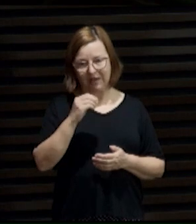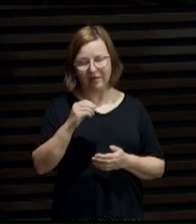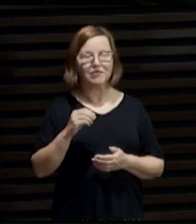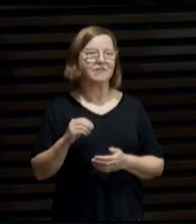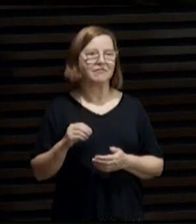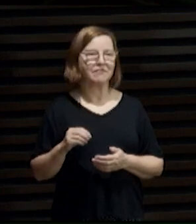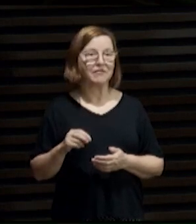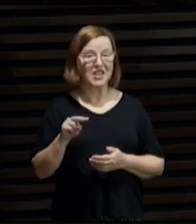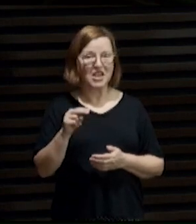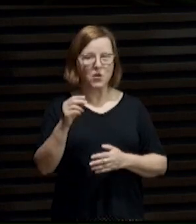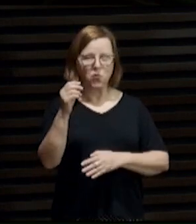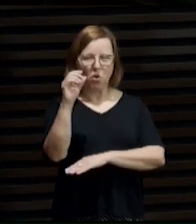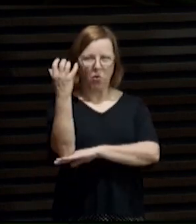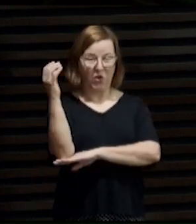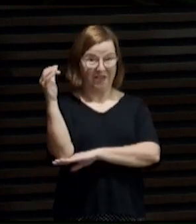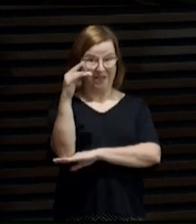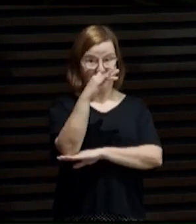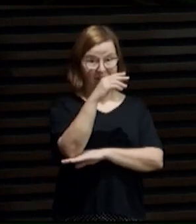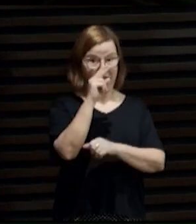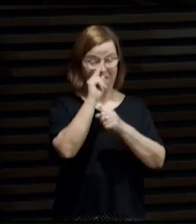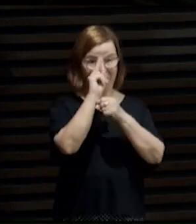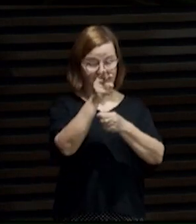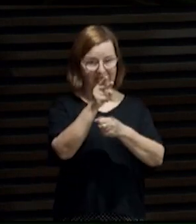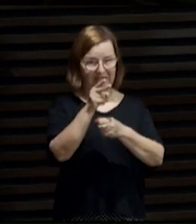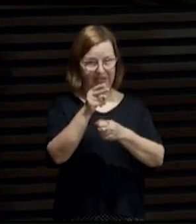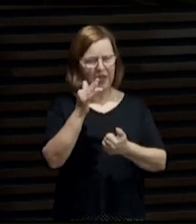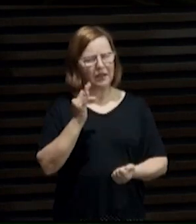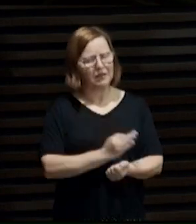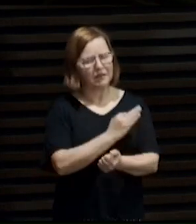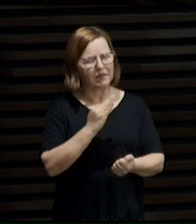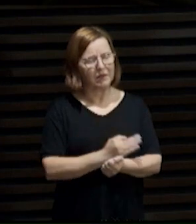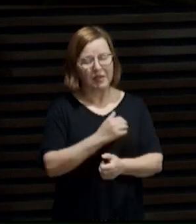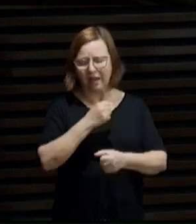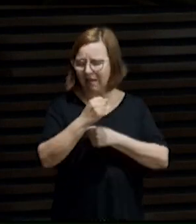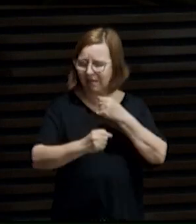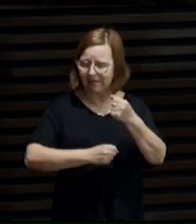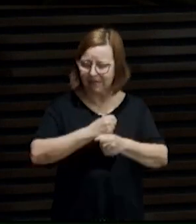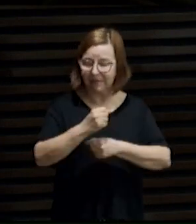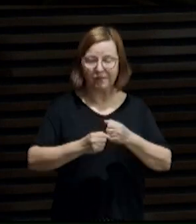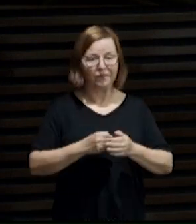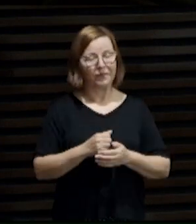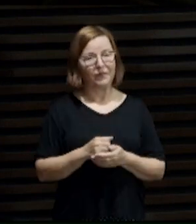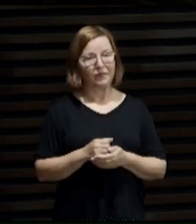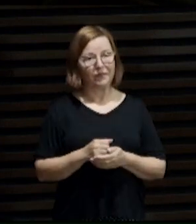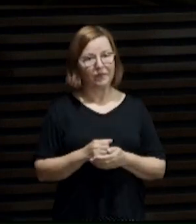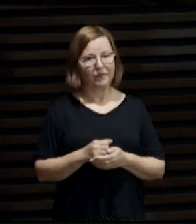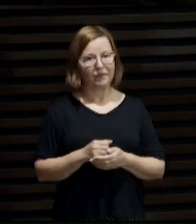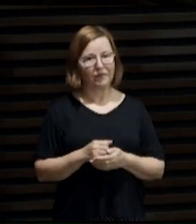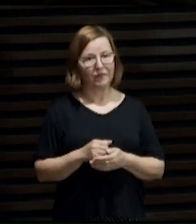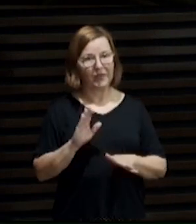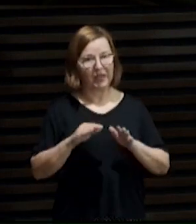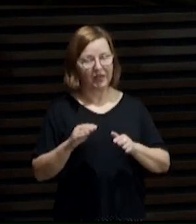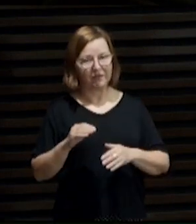extremamente forte, a videira. Ela suporta anos e anos. Quantas vezes uma videira dá frutos